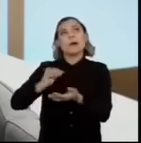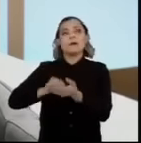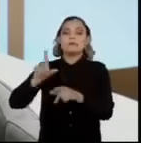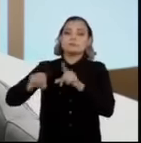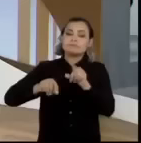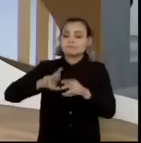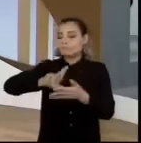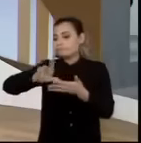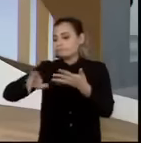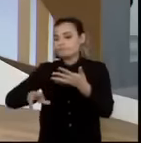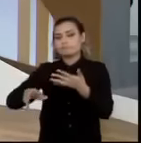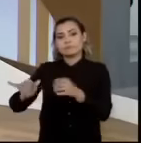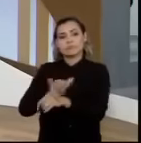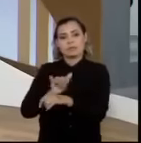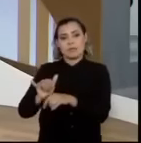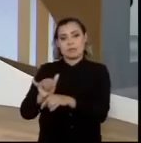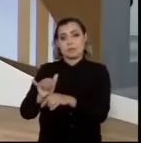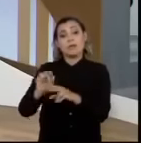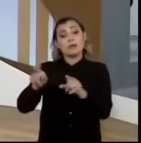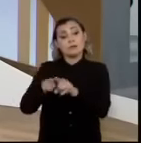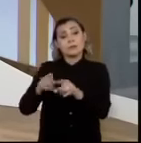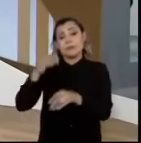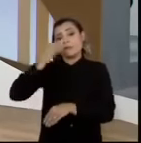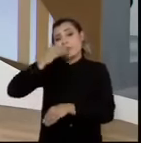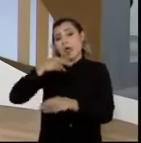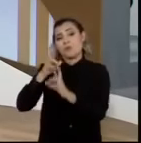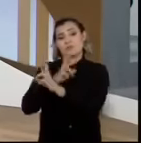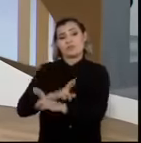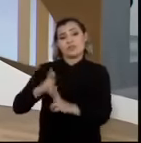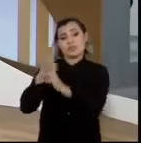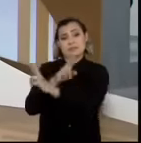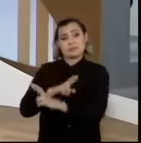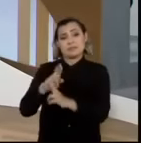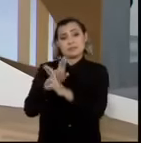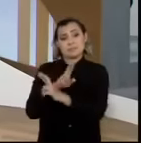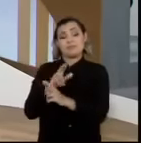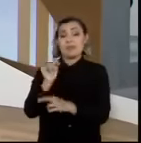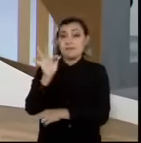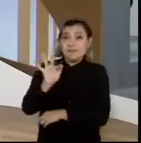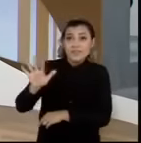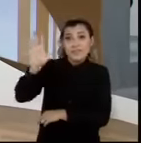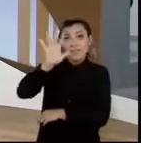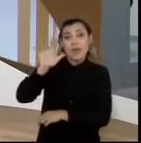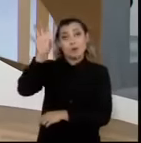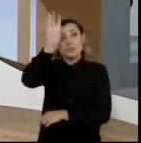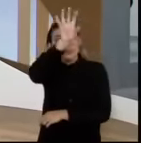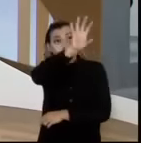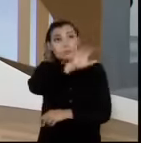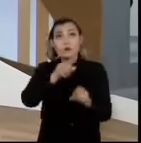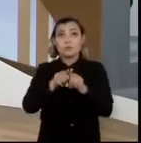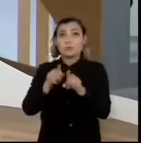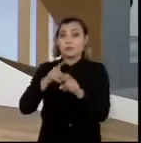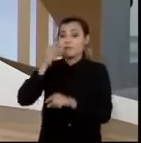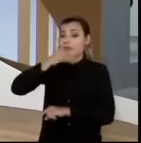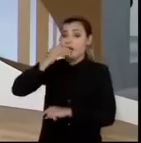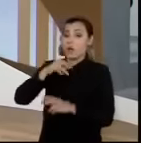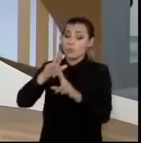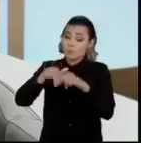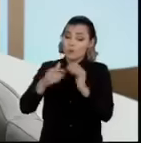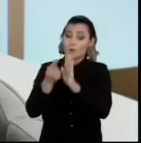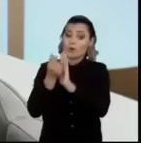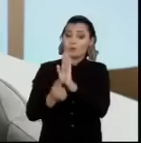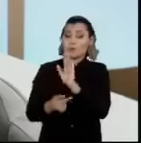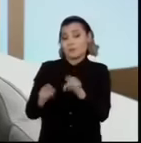até, de certa forma, uma fragilidade da fiscalização, que decorre no nível federal e estadual de questões, inclusive,